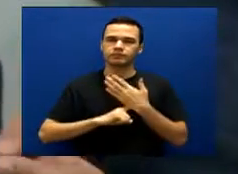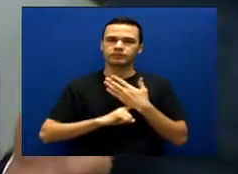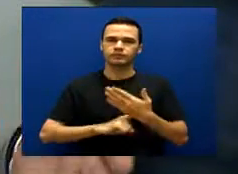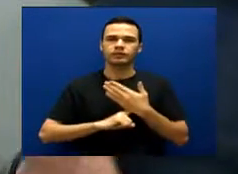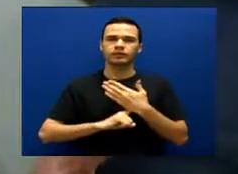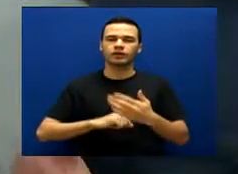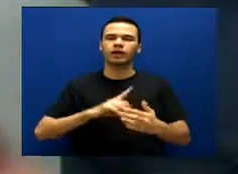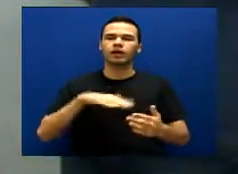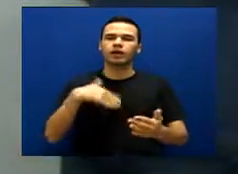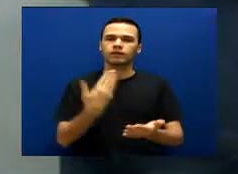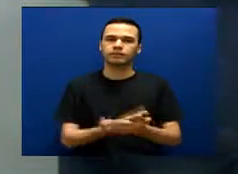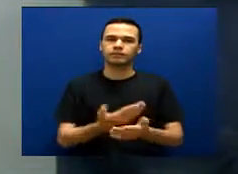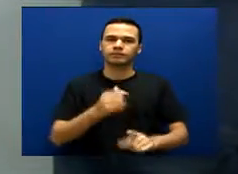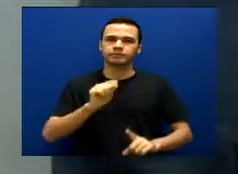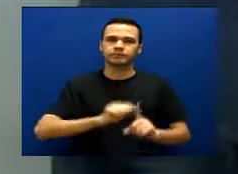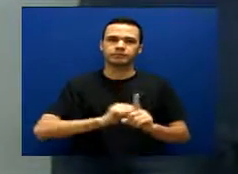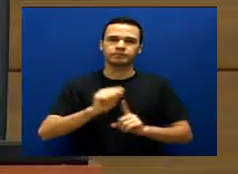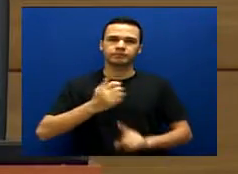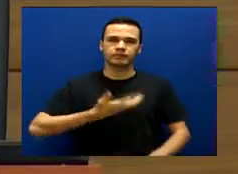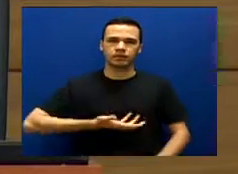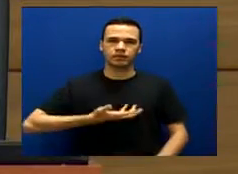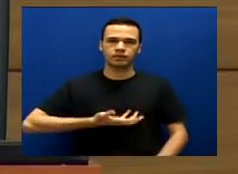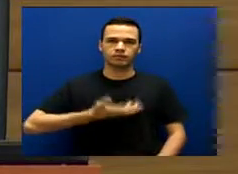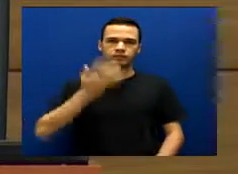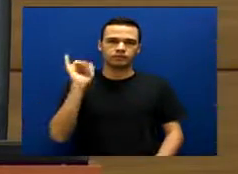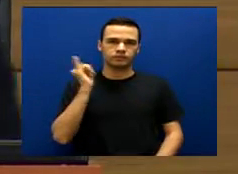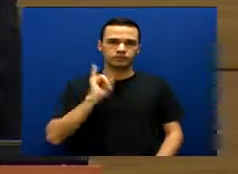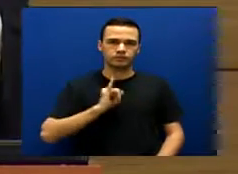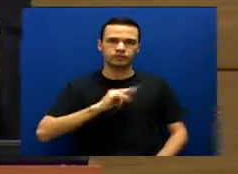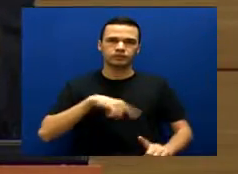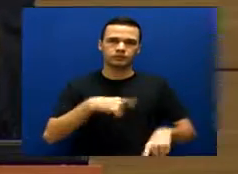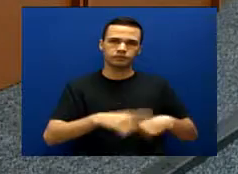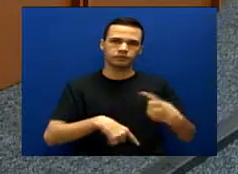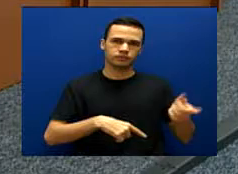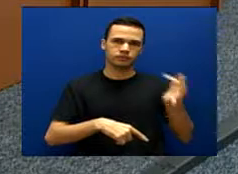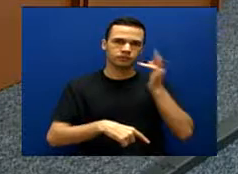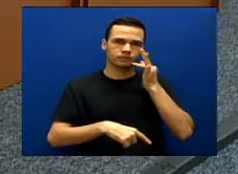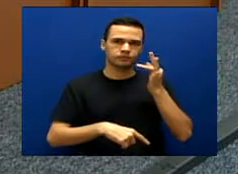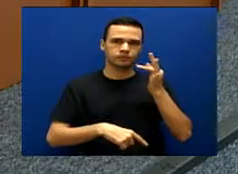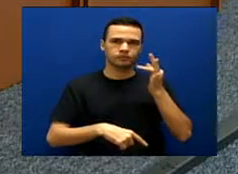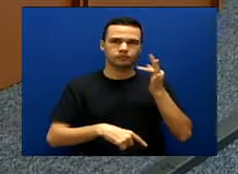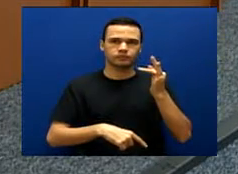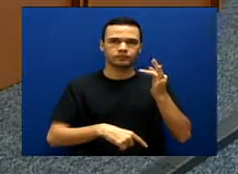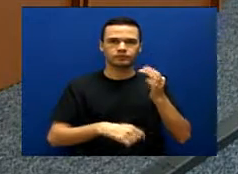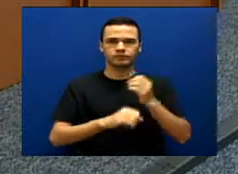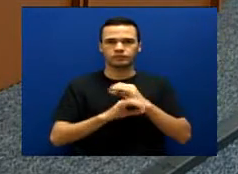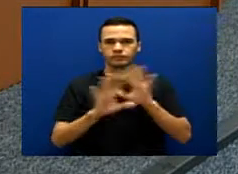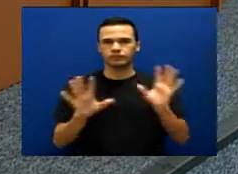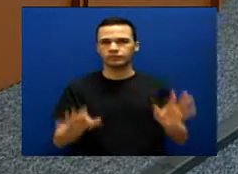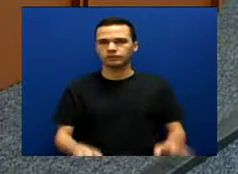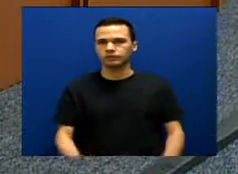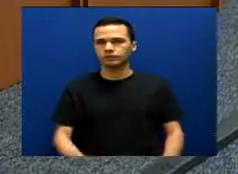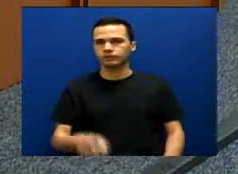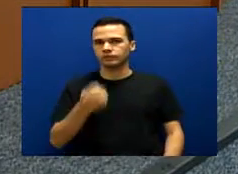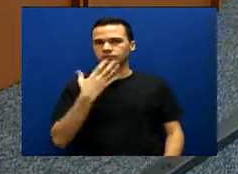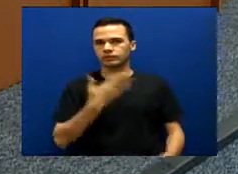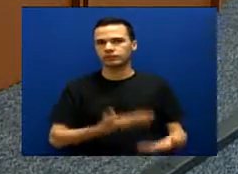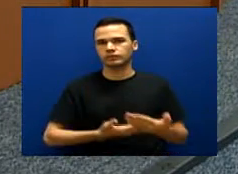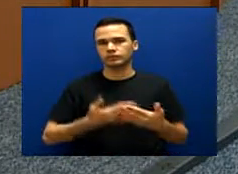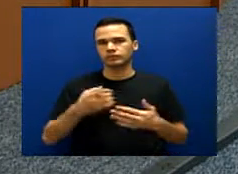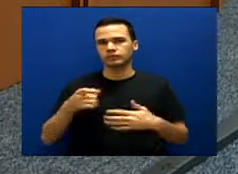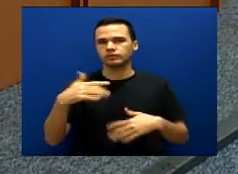aconteça até dezembro. Vereador Yara, depois vereador Fernando Diner. Posso falar, presidente? Claro, a senhora sempre pode falar. Sempre bem-vinda